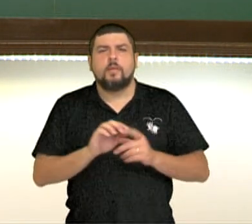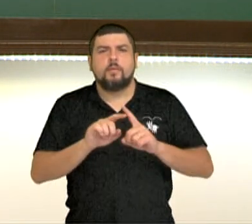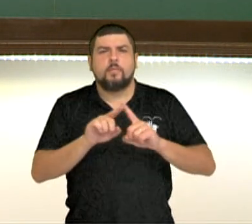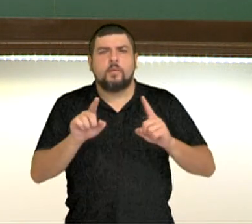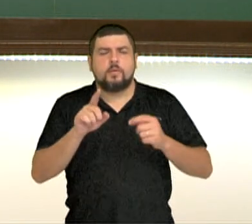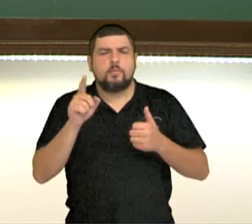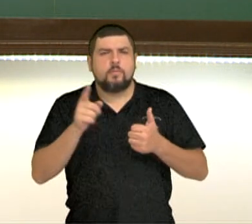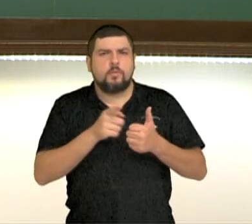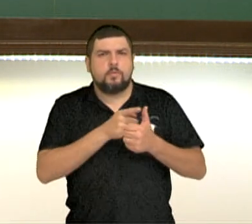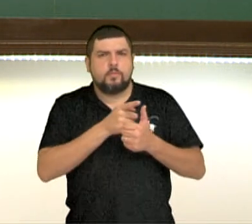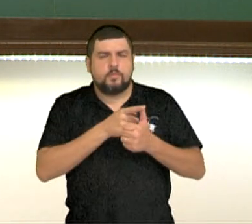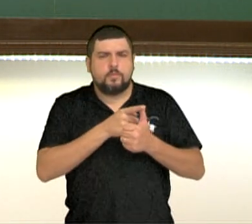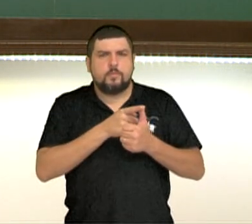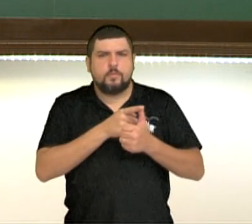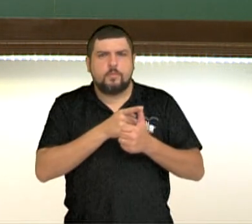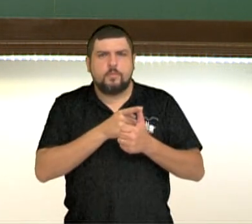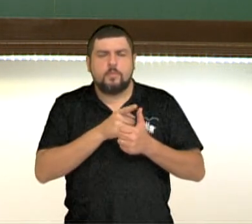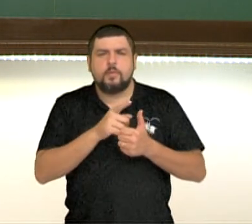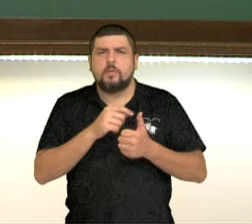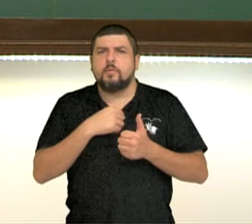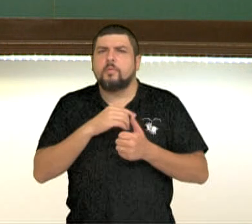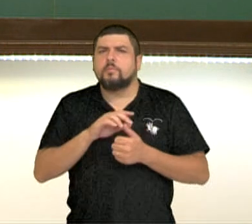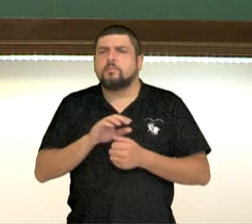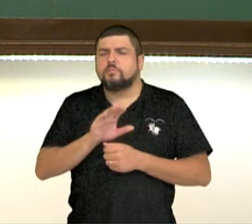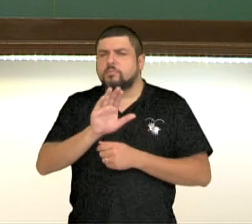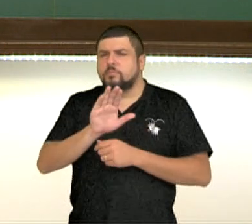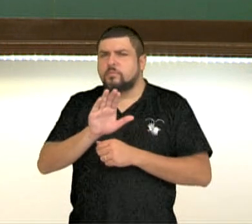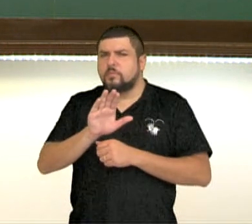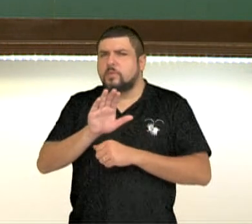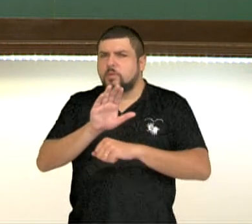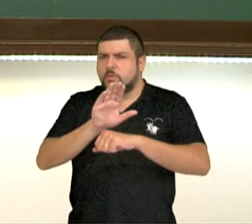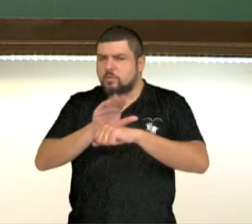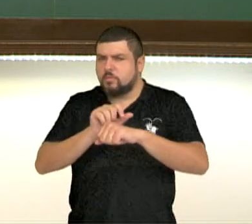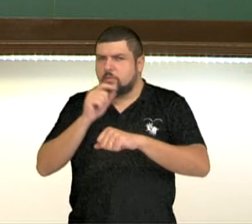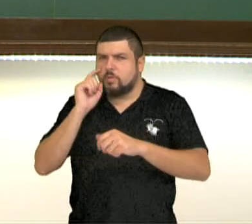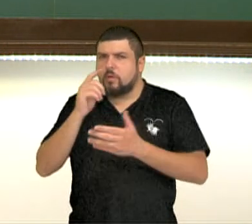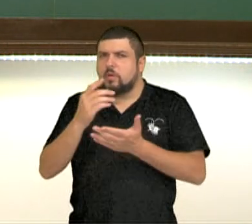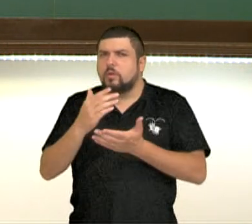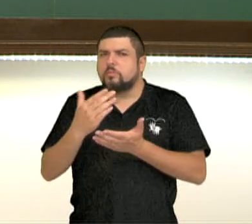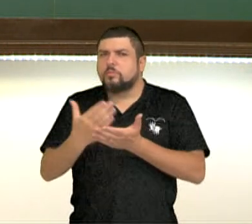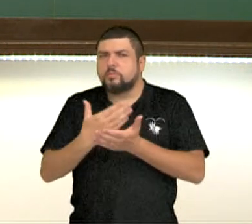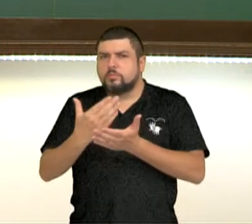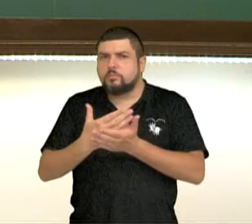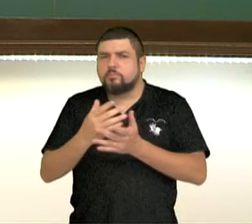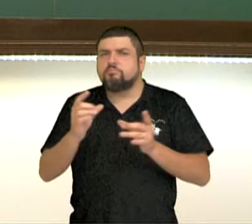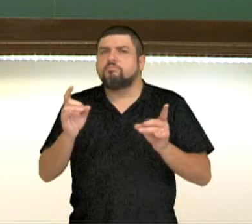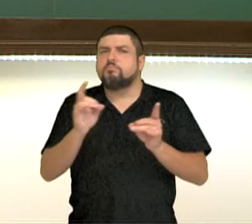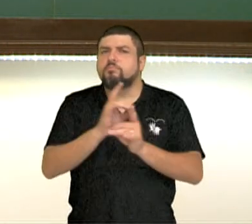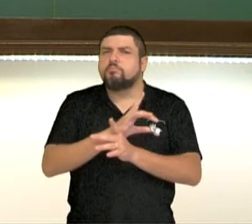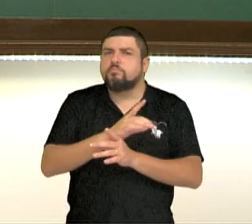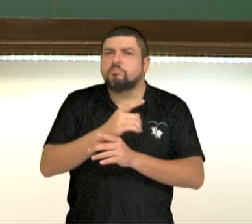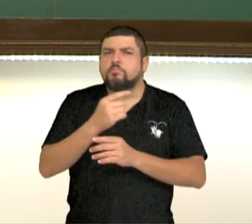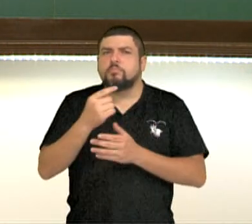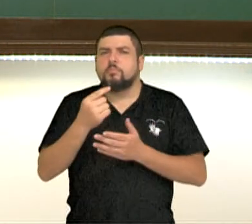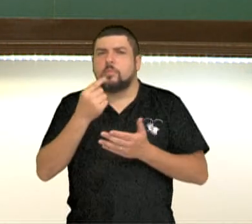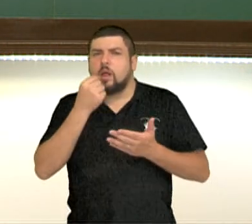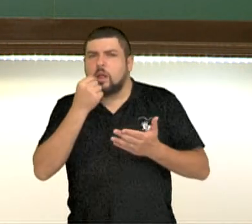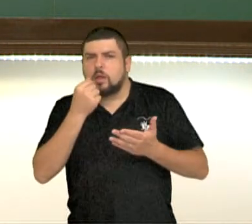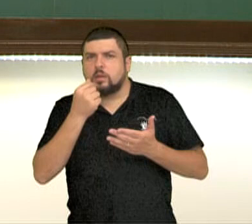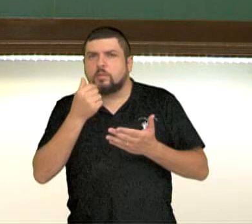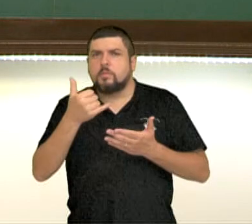primeiro, me diga aí, o caderno está prontinho? Lápis, caneta na